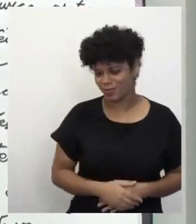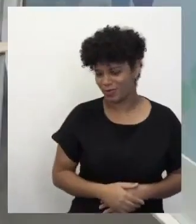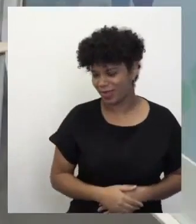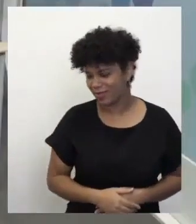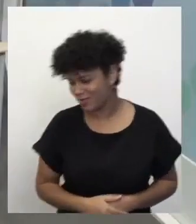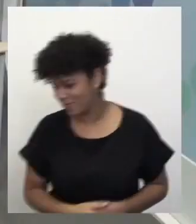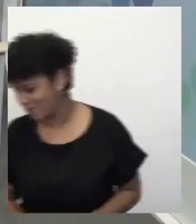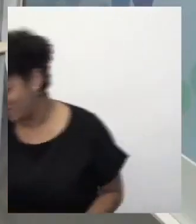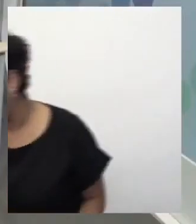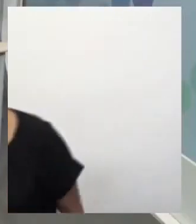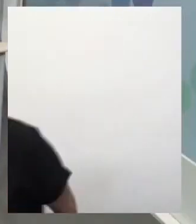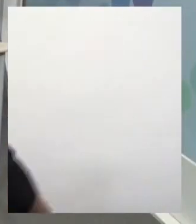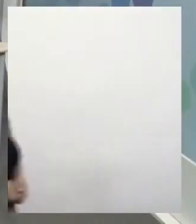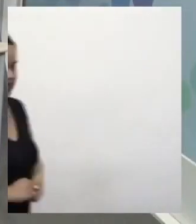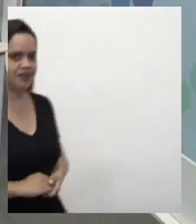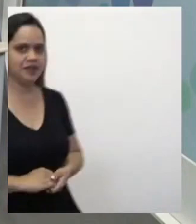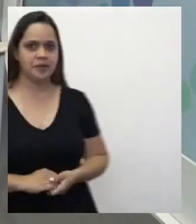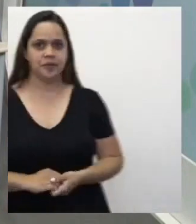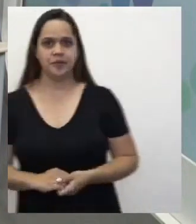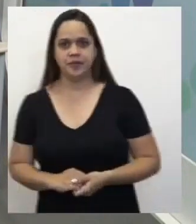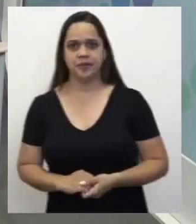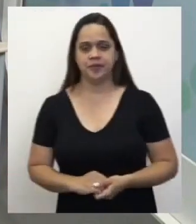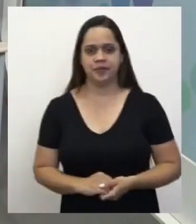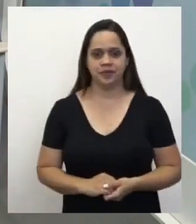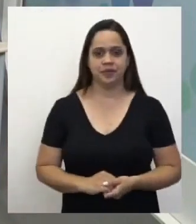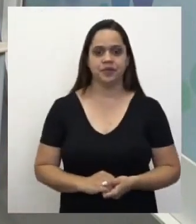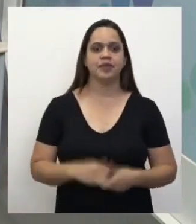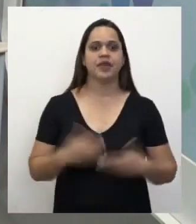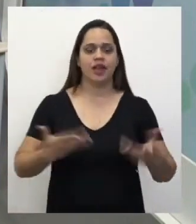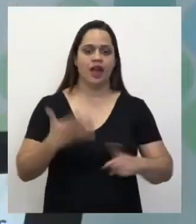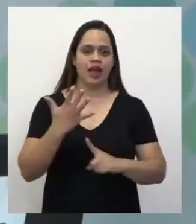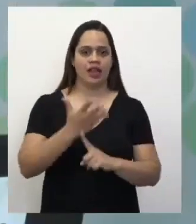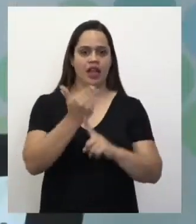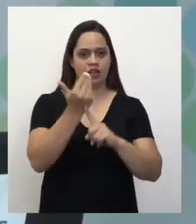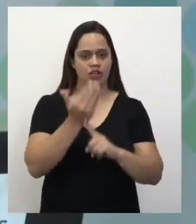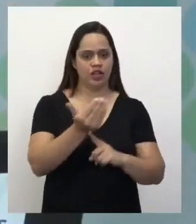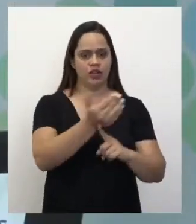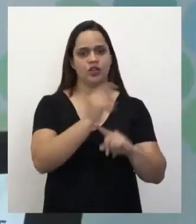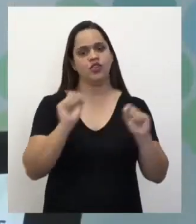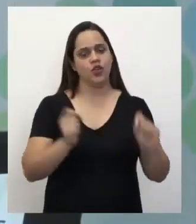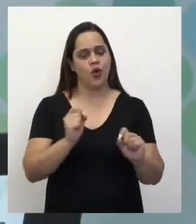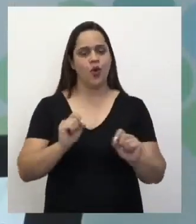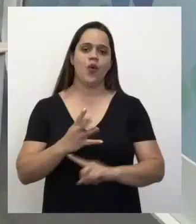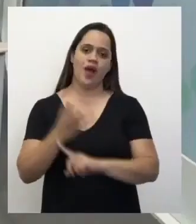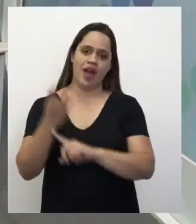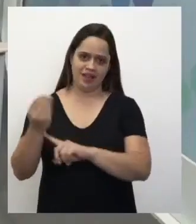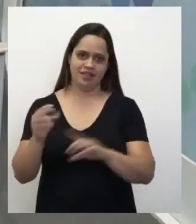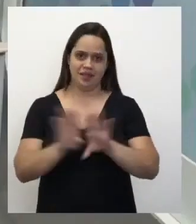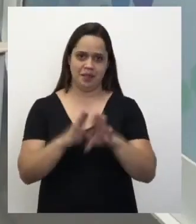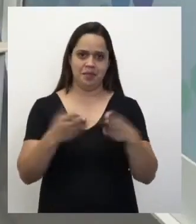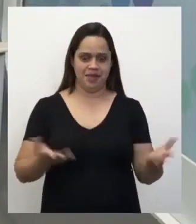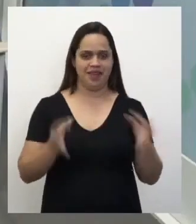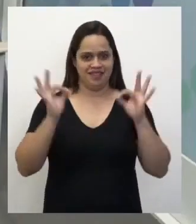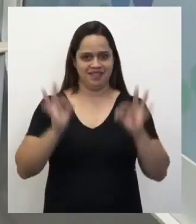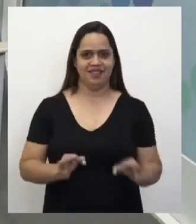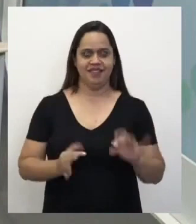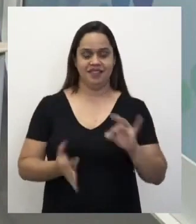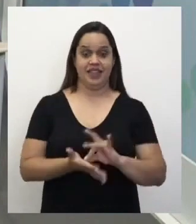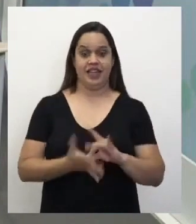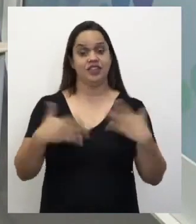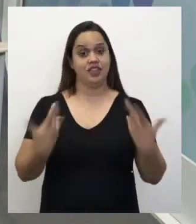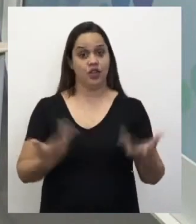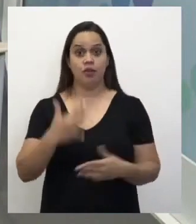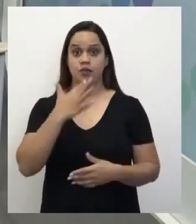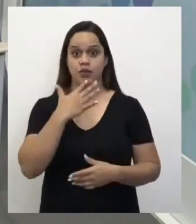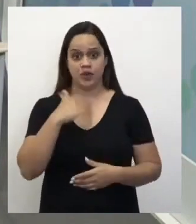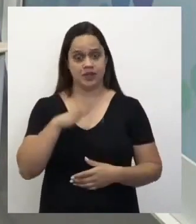a arte acompanhando a tecnologia, ou o inverso, né? A tecnologia acompanhando a arte. Exatamente, né? Olha só, então vamos conhecer um